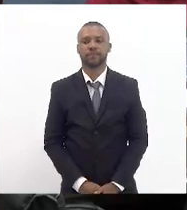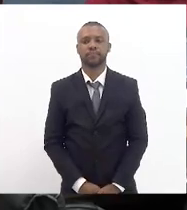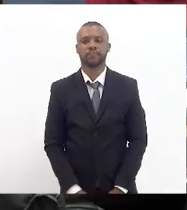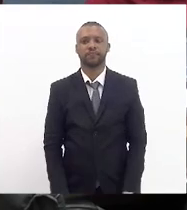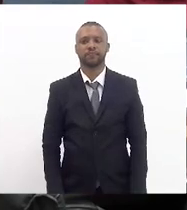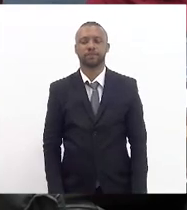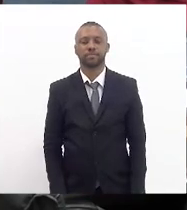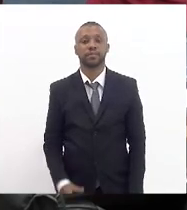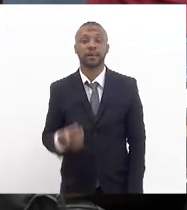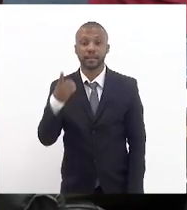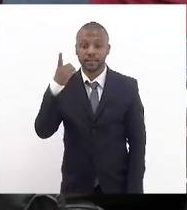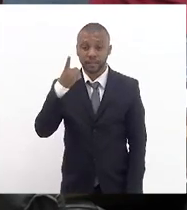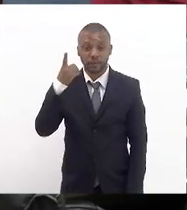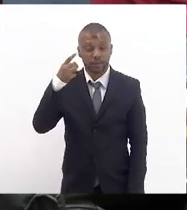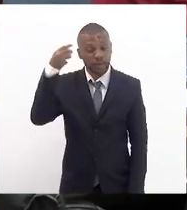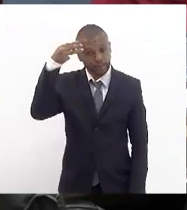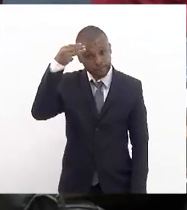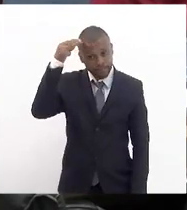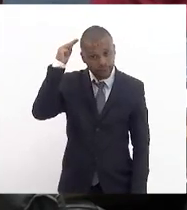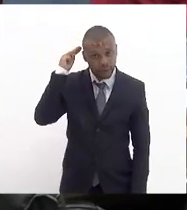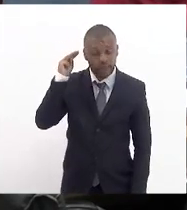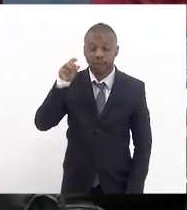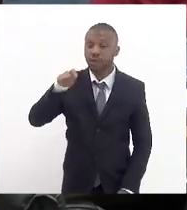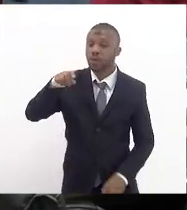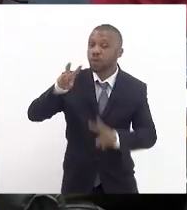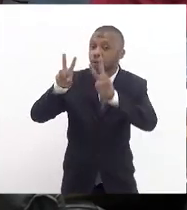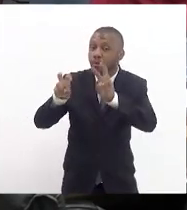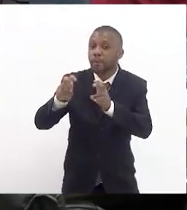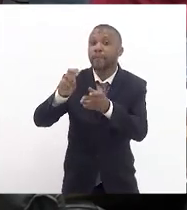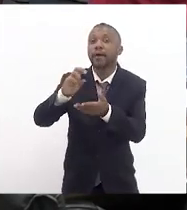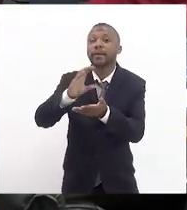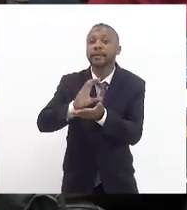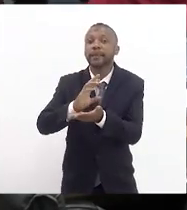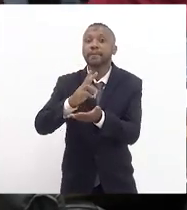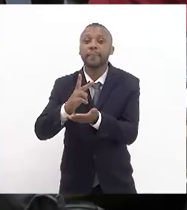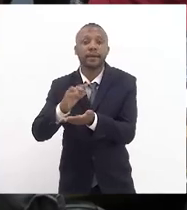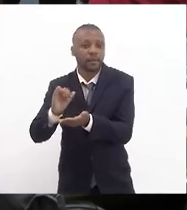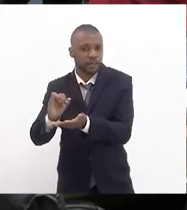Deputado Márcio Pacheco, da CPI.